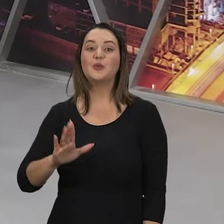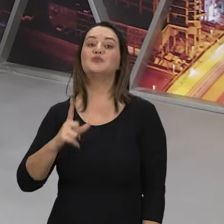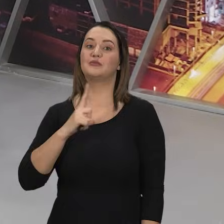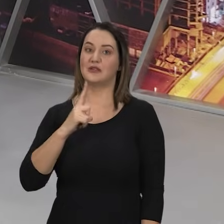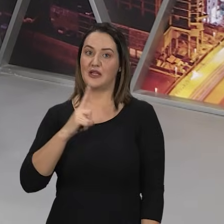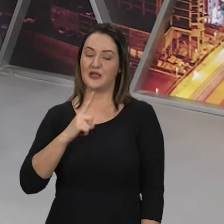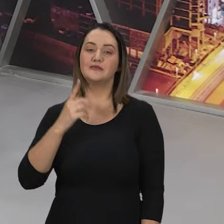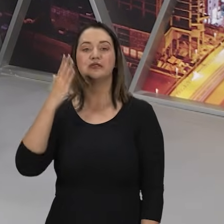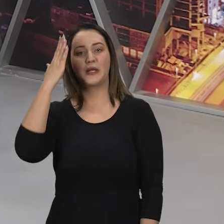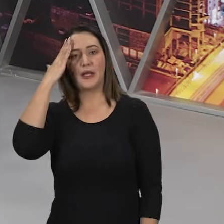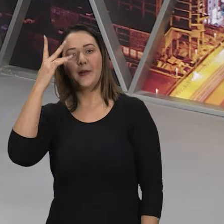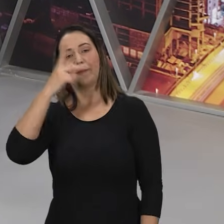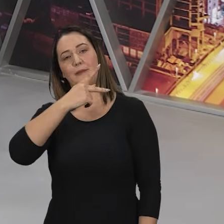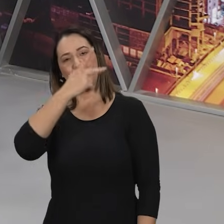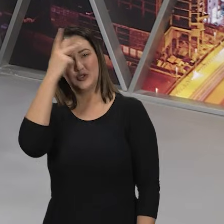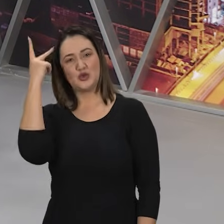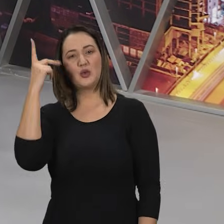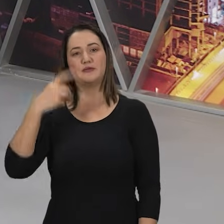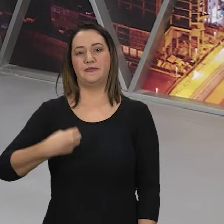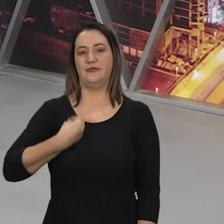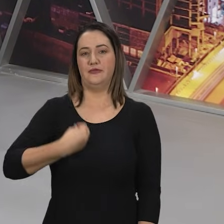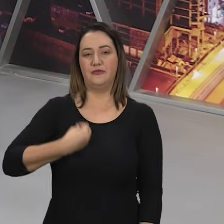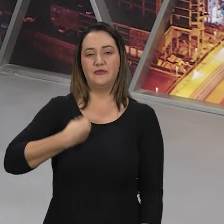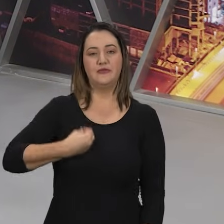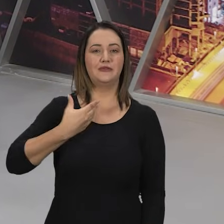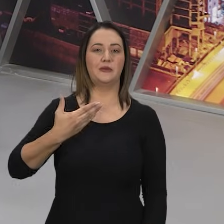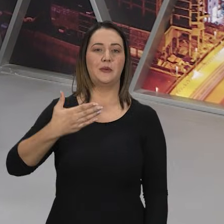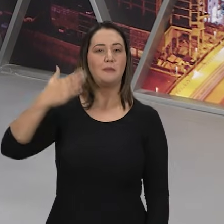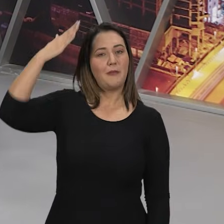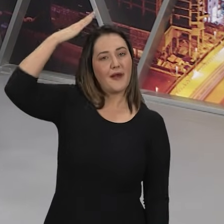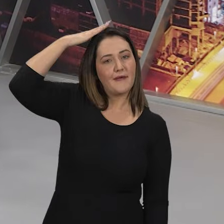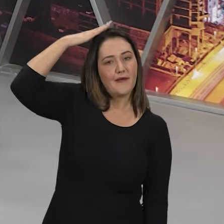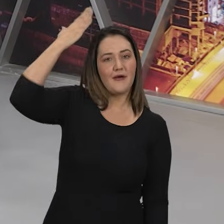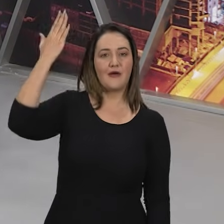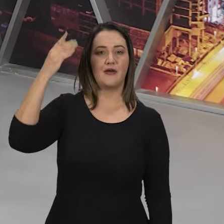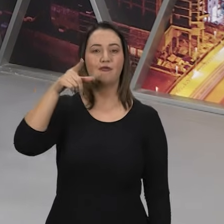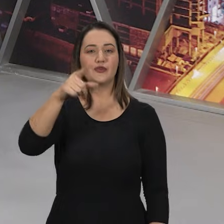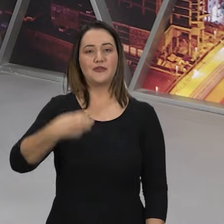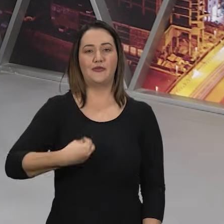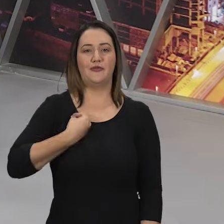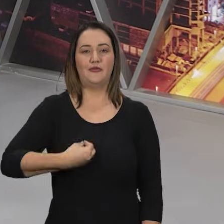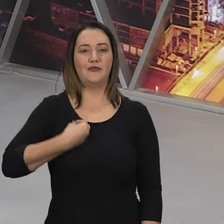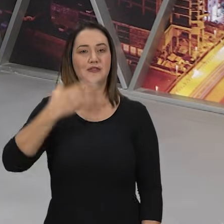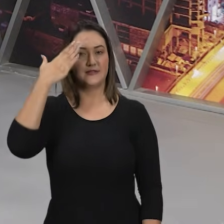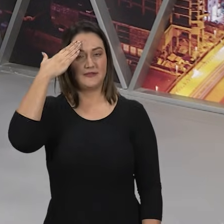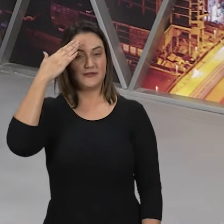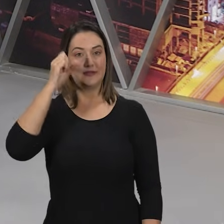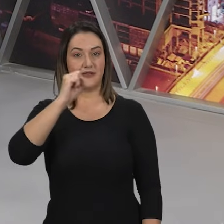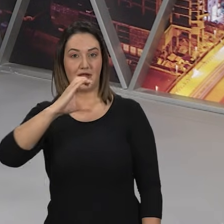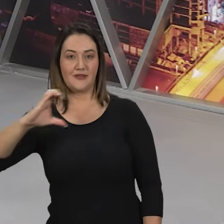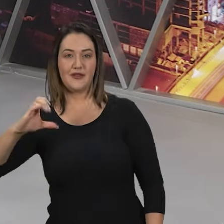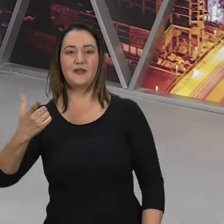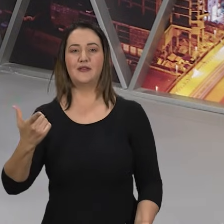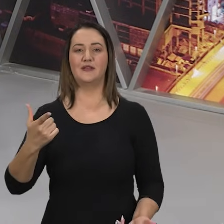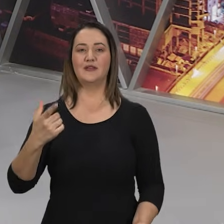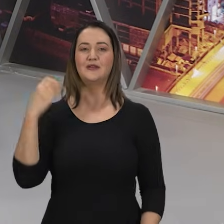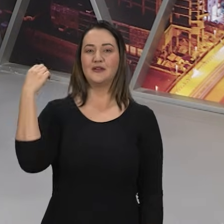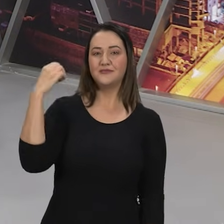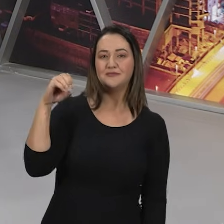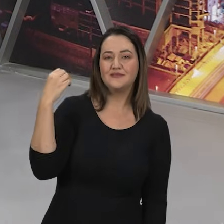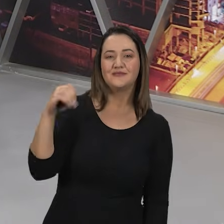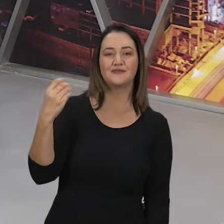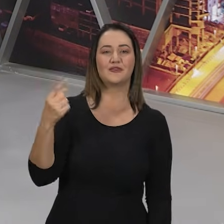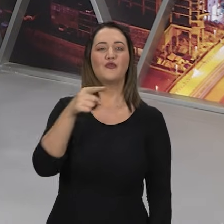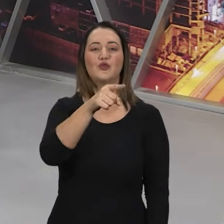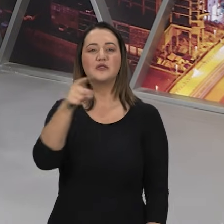Brasil. Eu sei que tem pessoas no Paraná. Um abraço para você do Paraná, para você de Santa Catarina, para você do Rio Grande